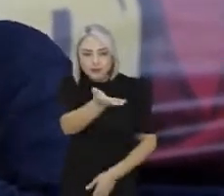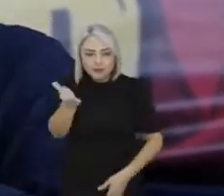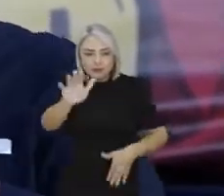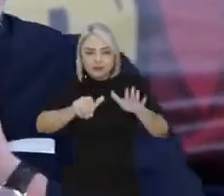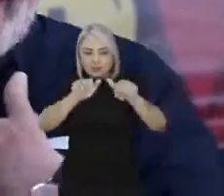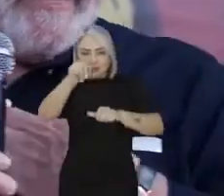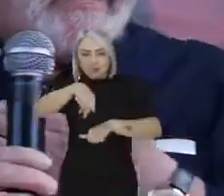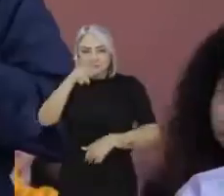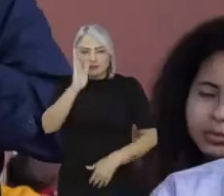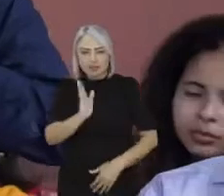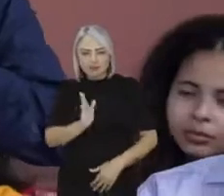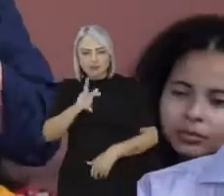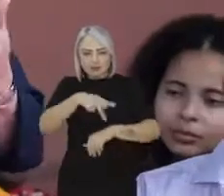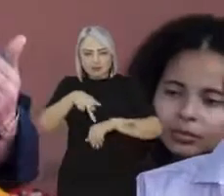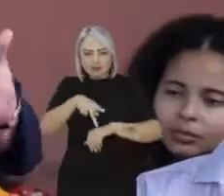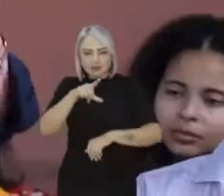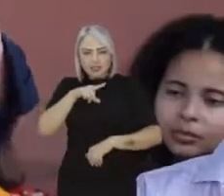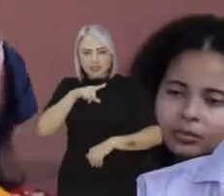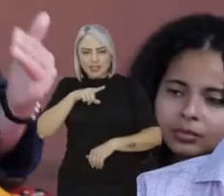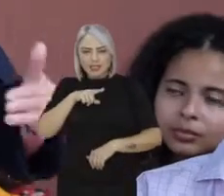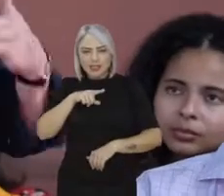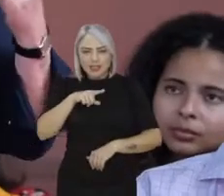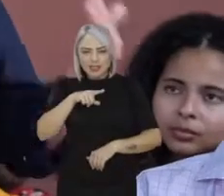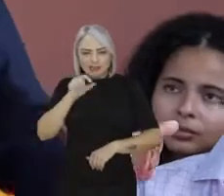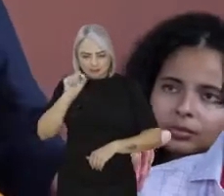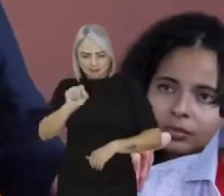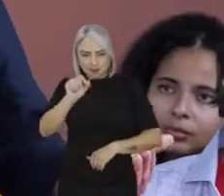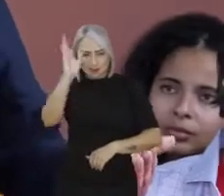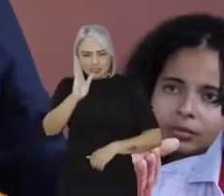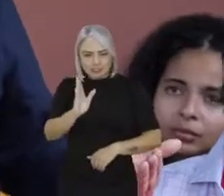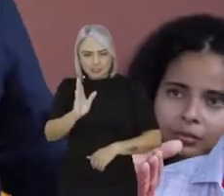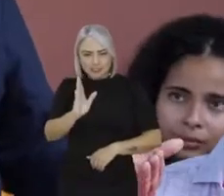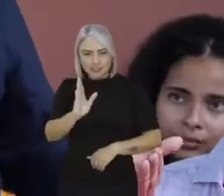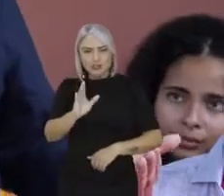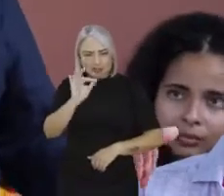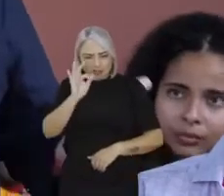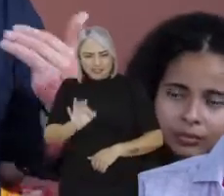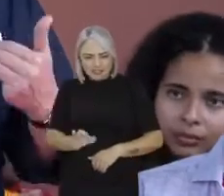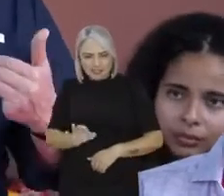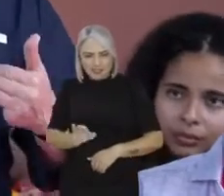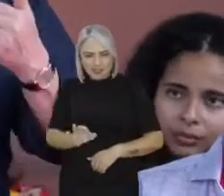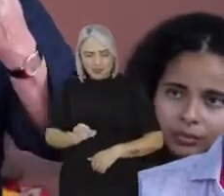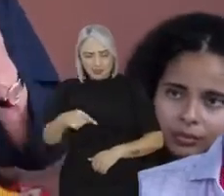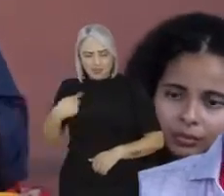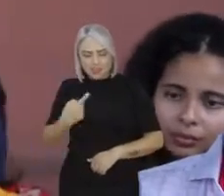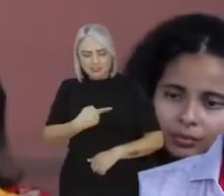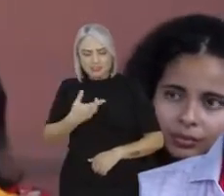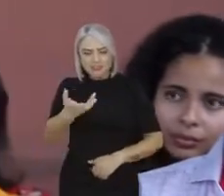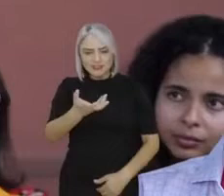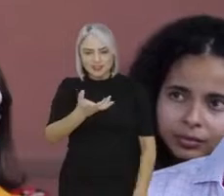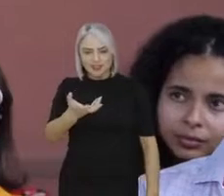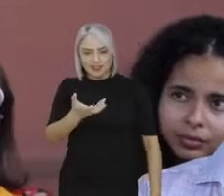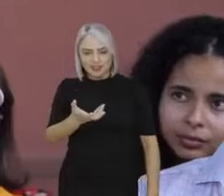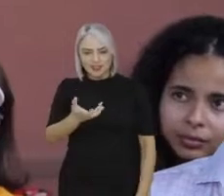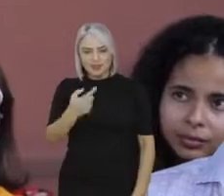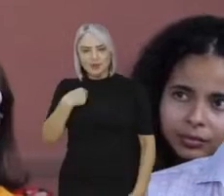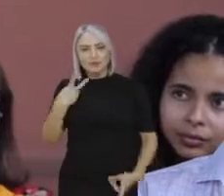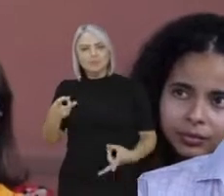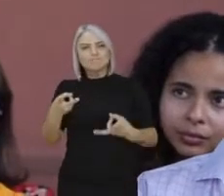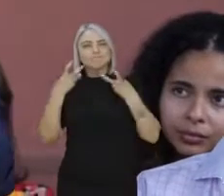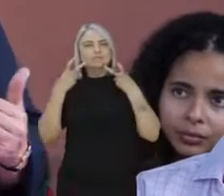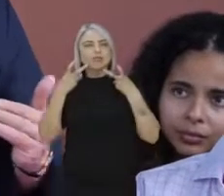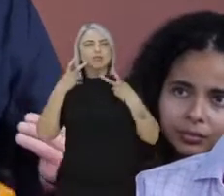ele será o que a gente quiser que ele seja. Eu, quando vejo o Brasil, eu